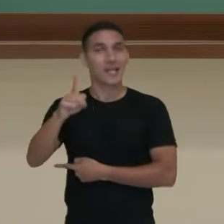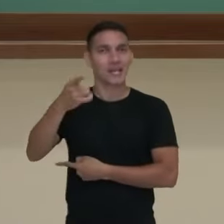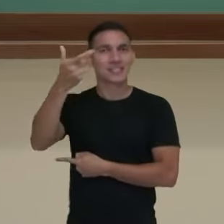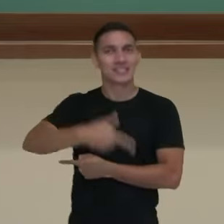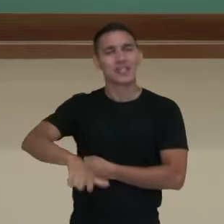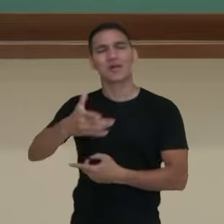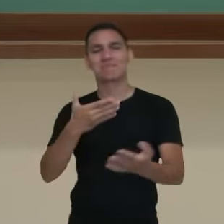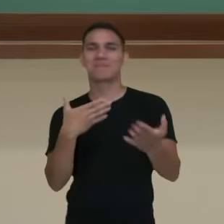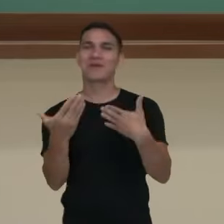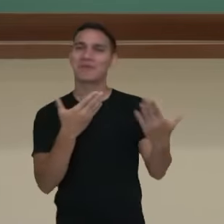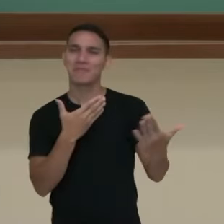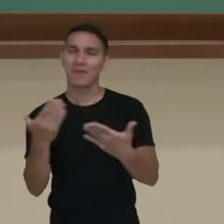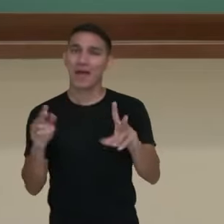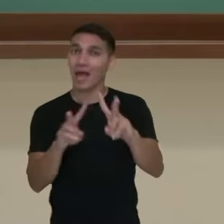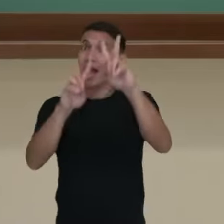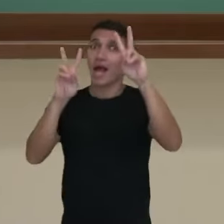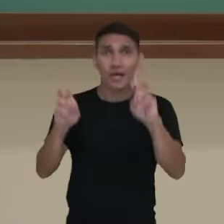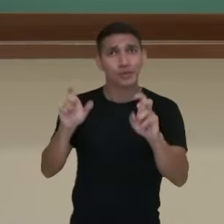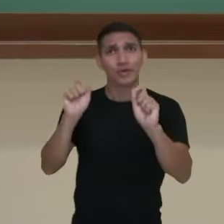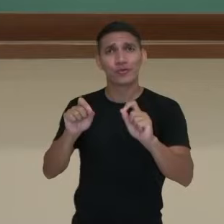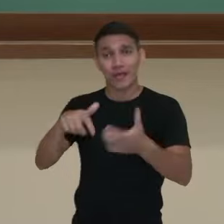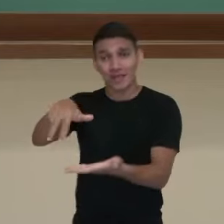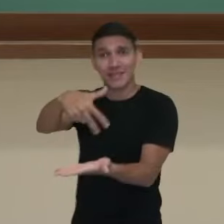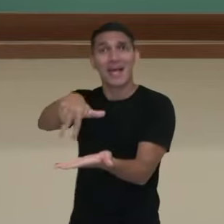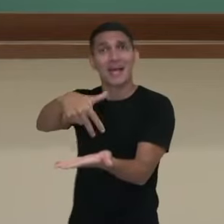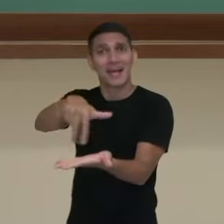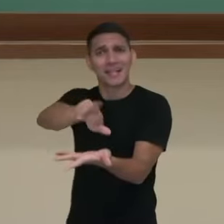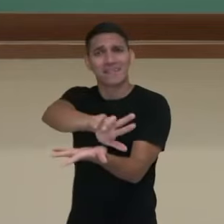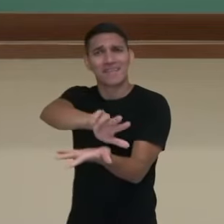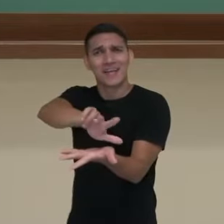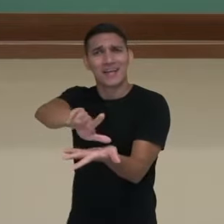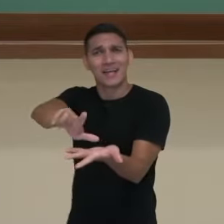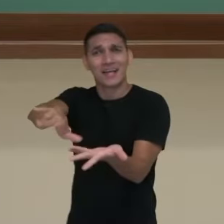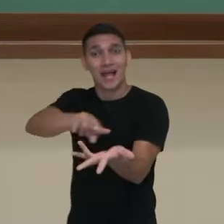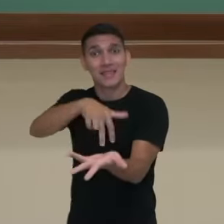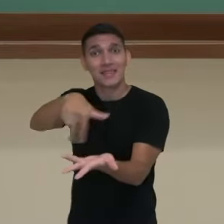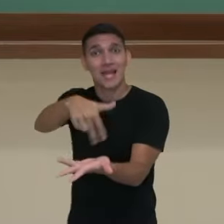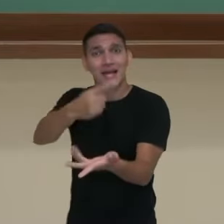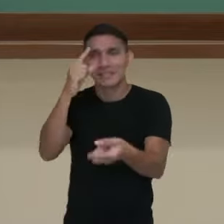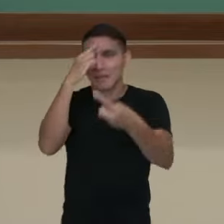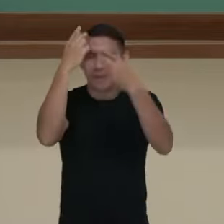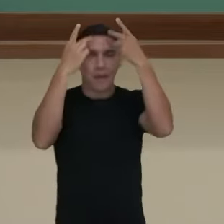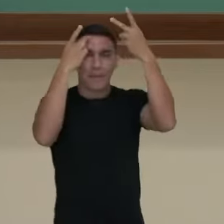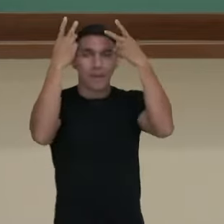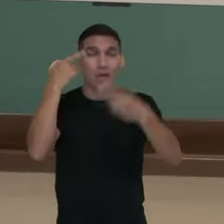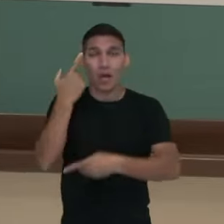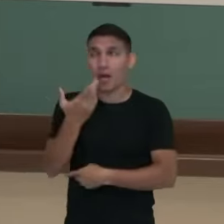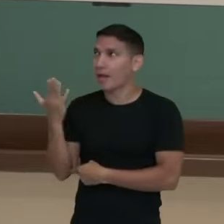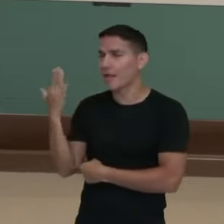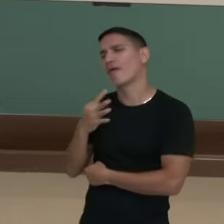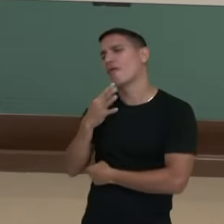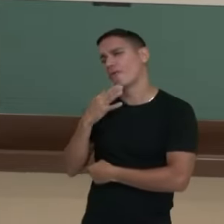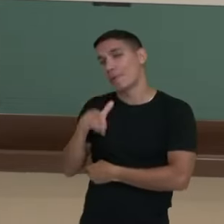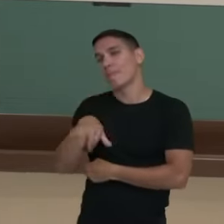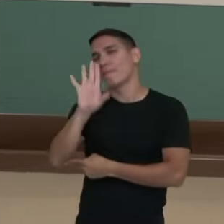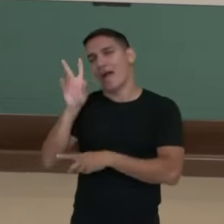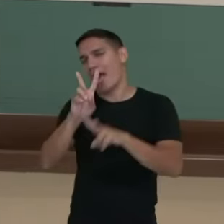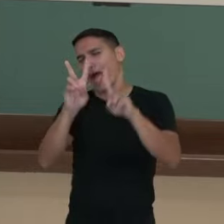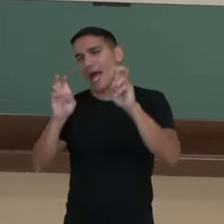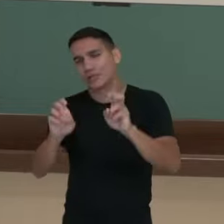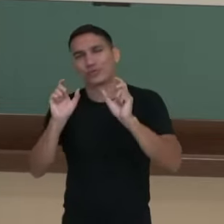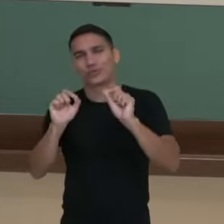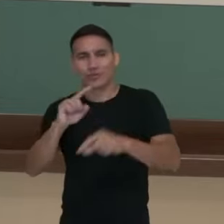uma conversa a respeito das danças criativas. Vamos conhecer um pouquinho